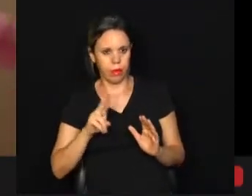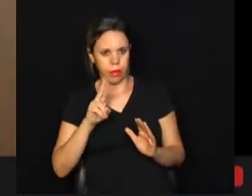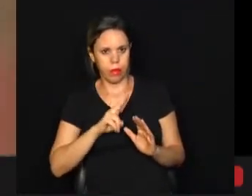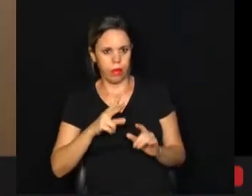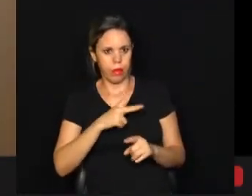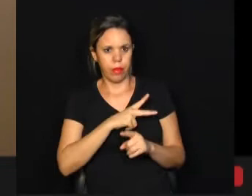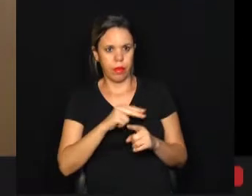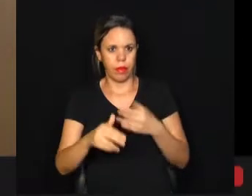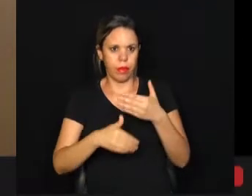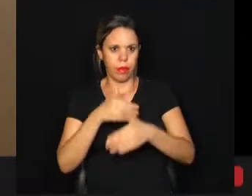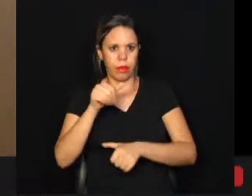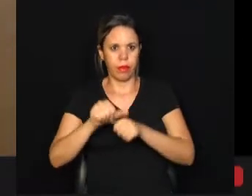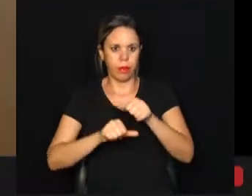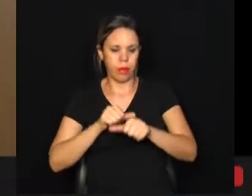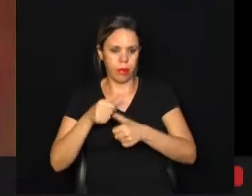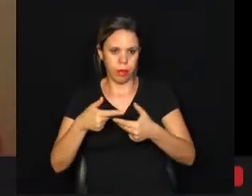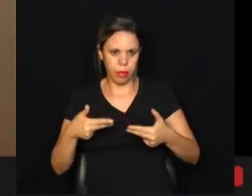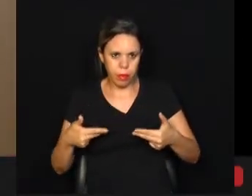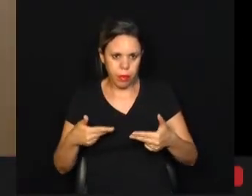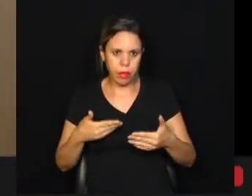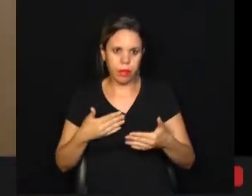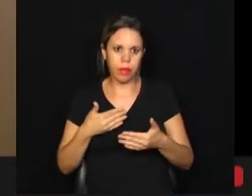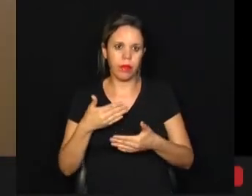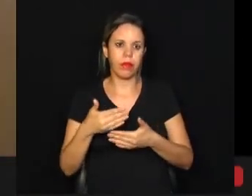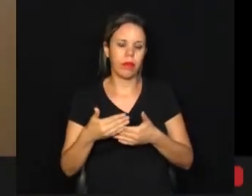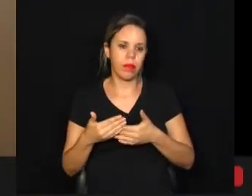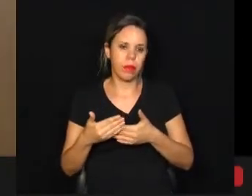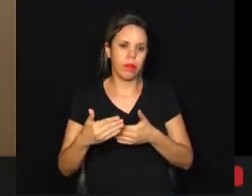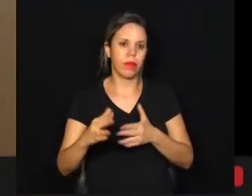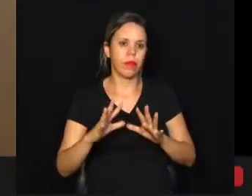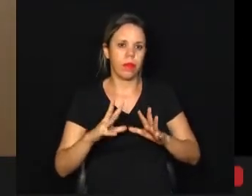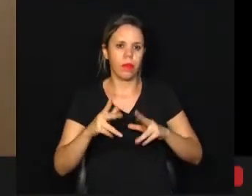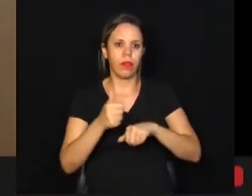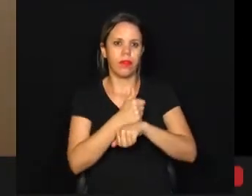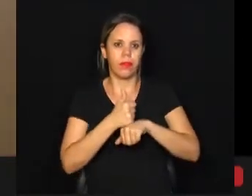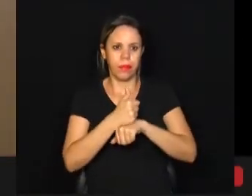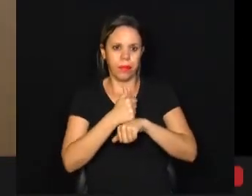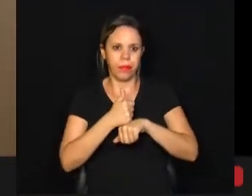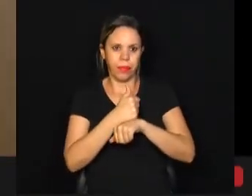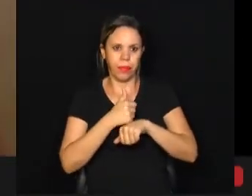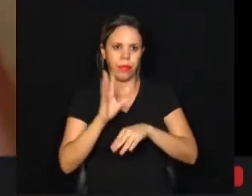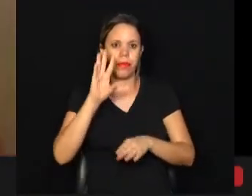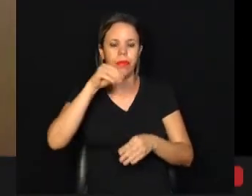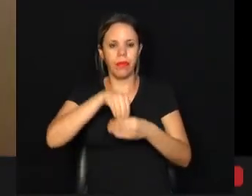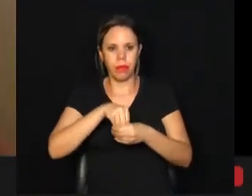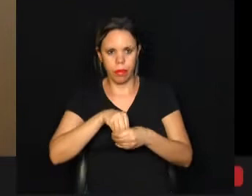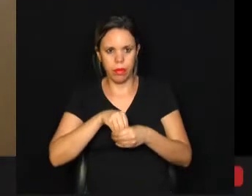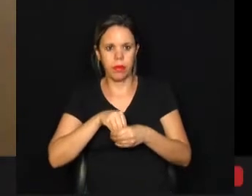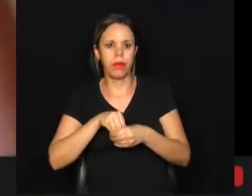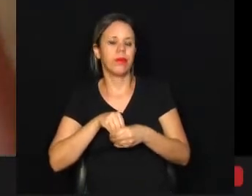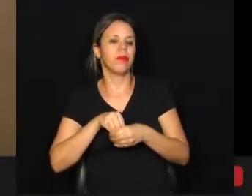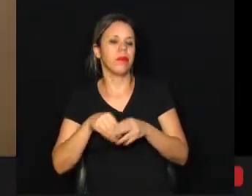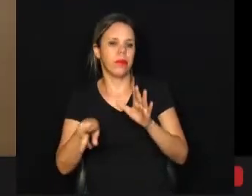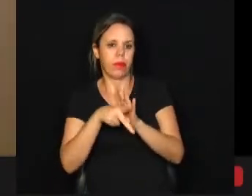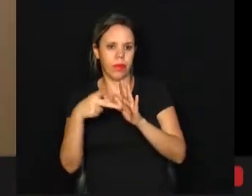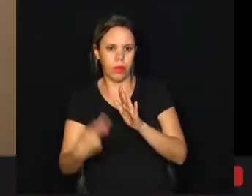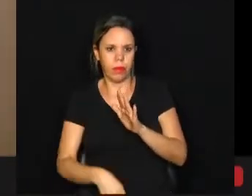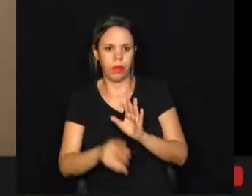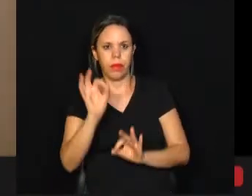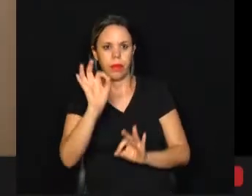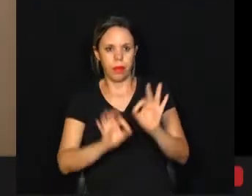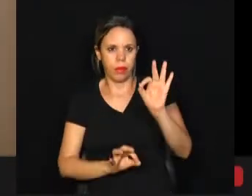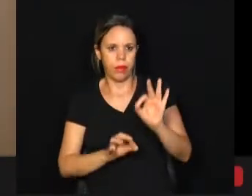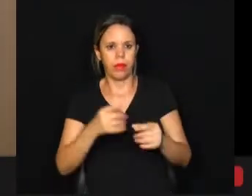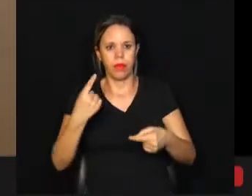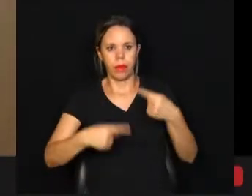numa transversalidade, todos os segmentos constitutivos do próprio plano político da